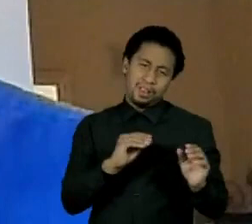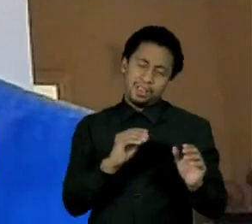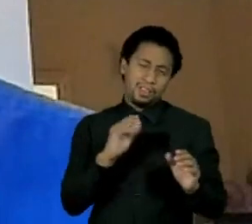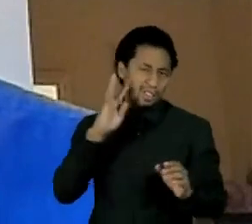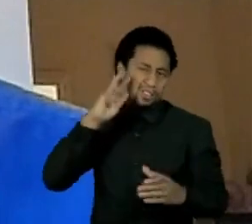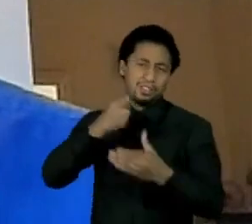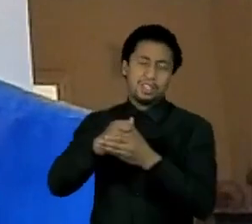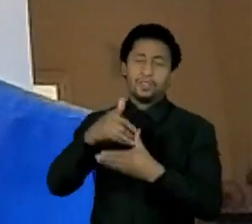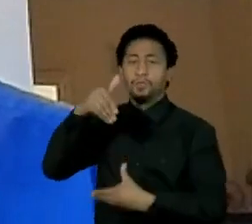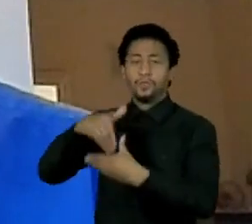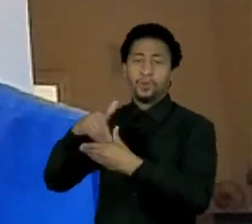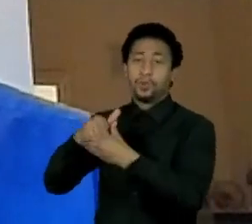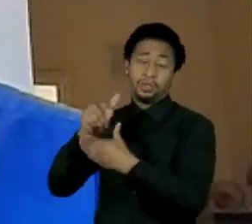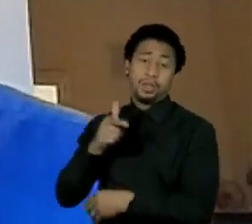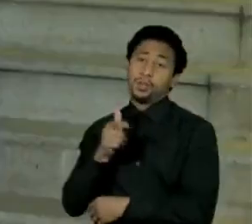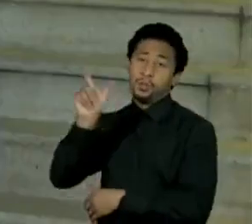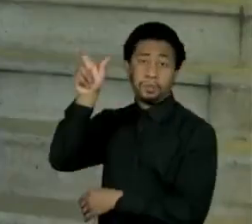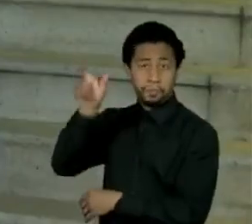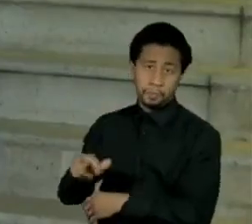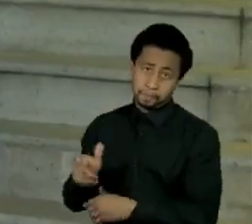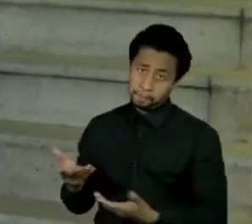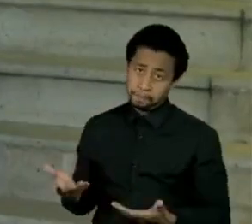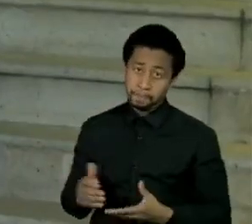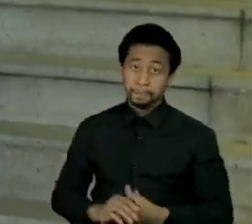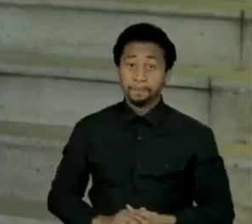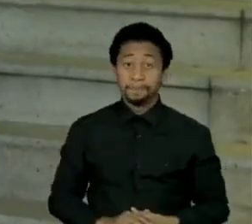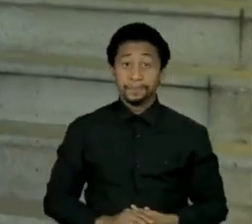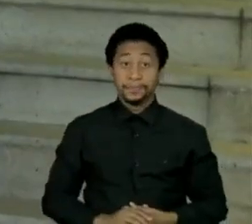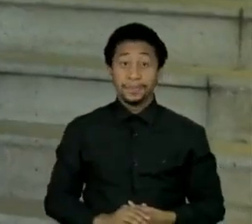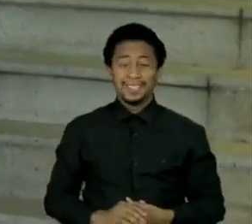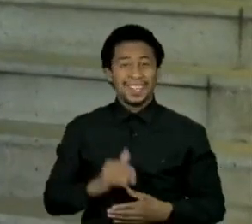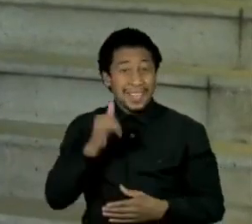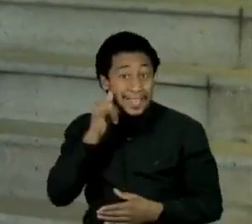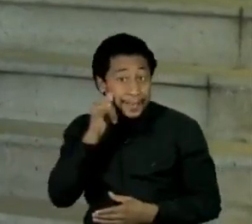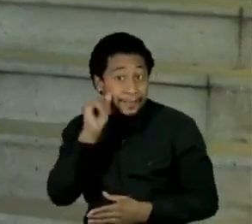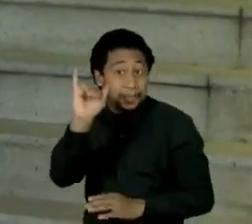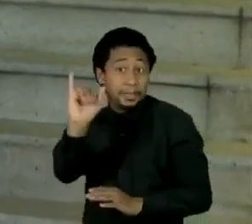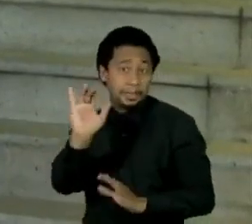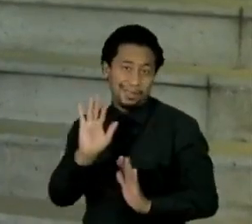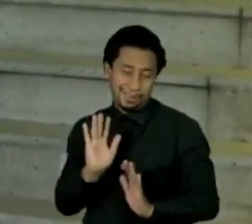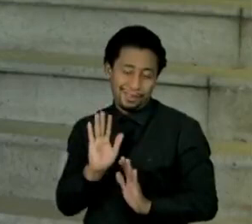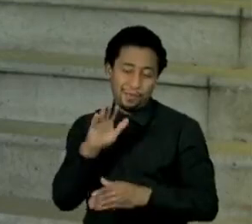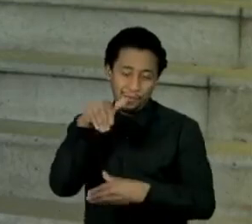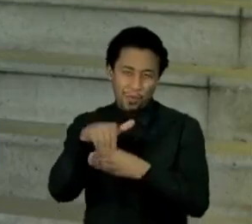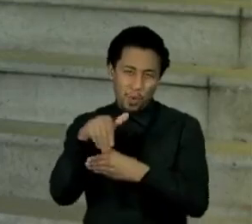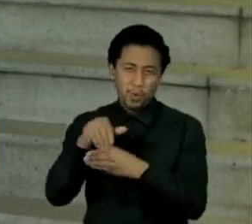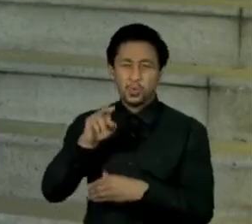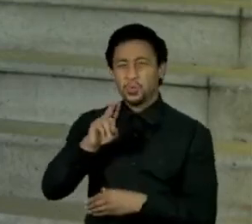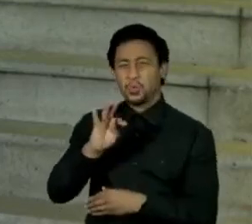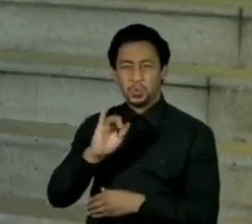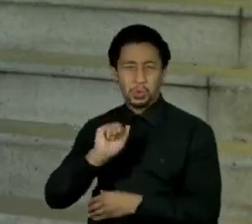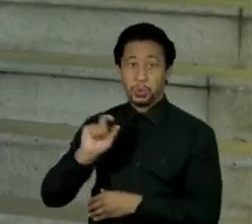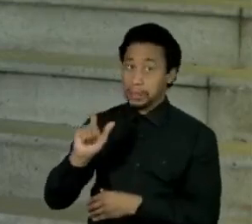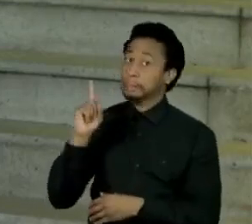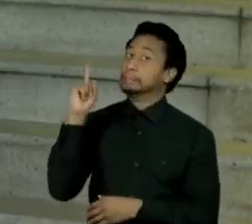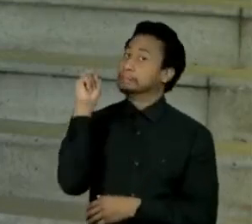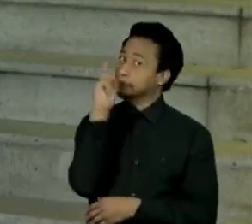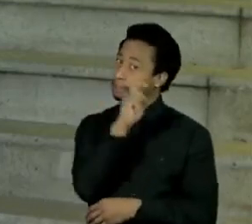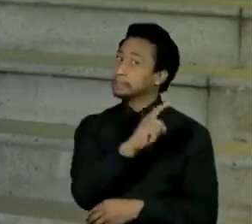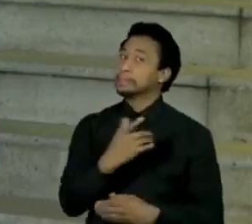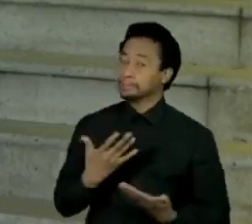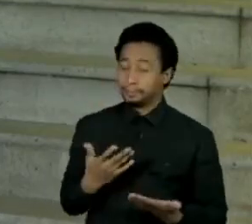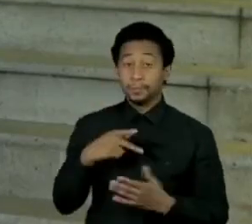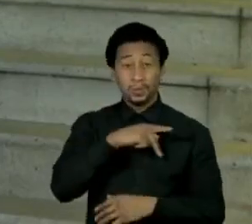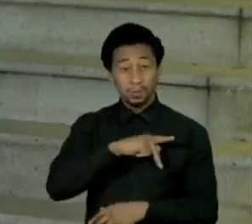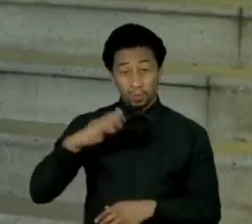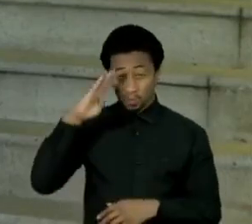relação ao candidato que está na frente. Evitar o voto útil é um desafio não só para a campanha de Bolsonaro. Ele afeta todos